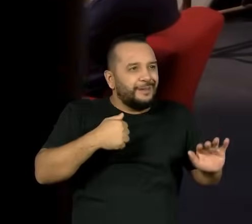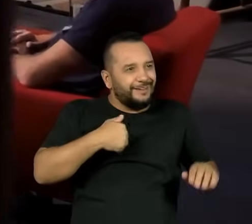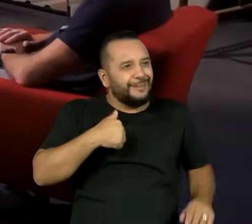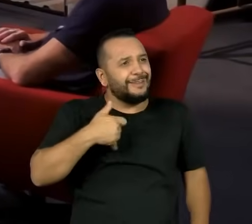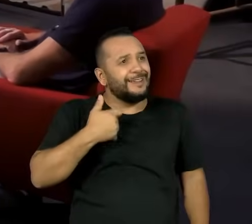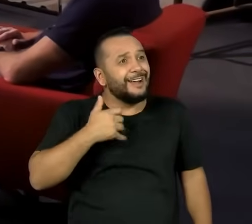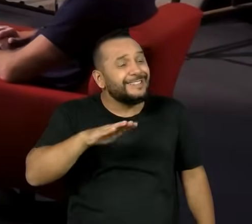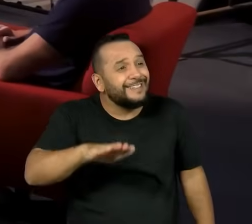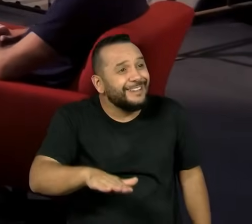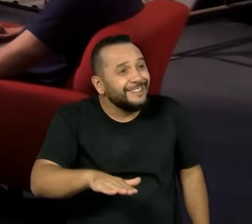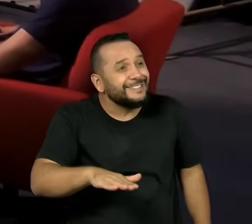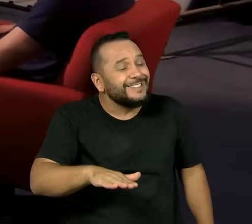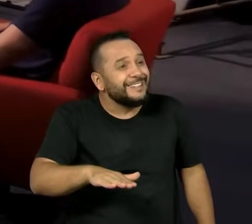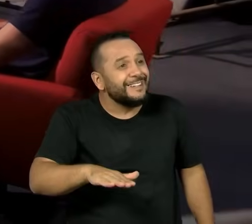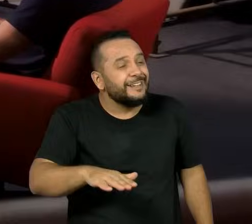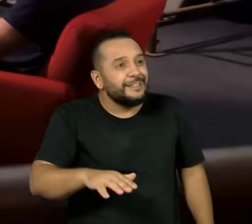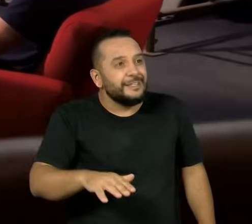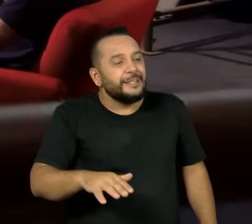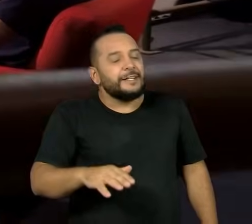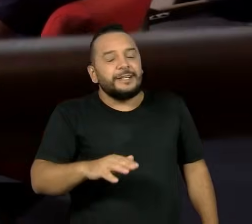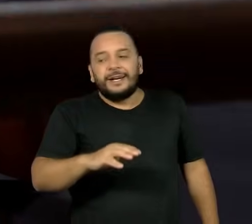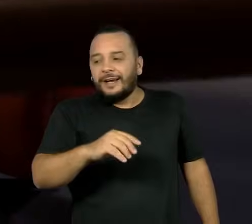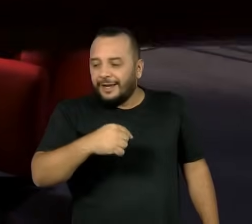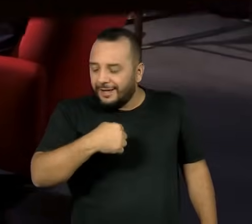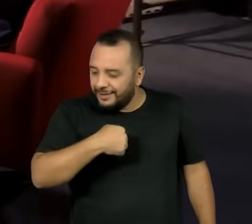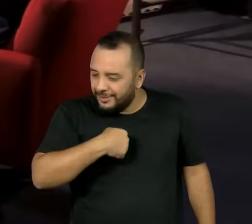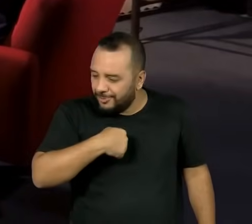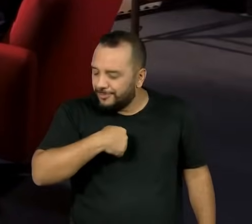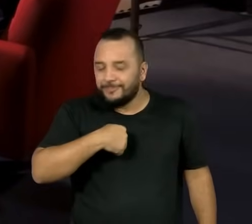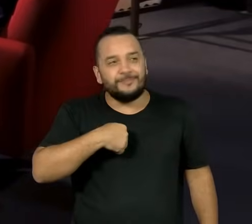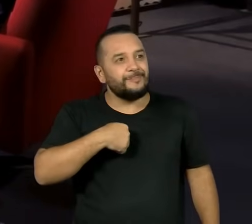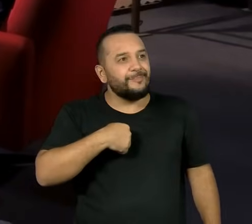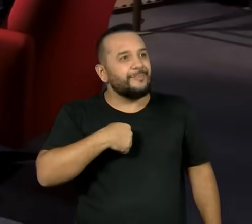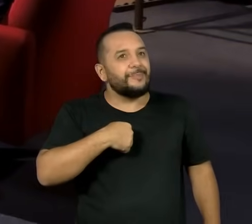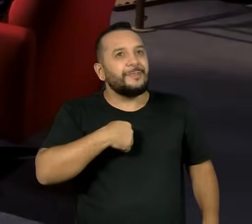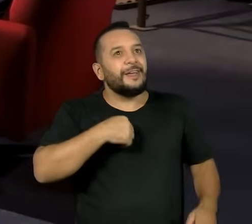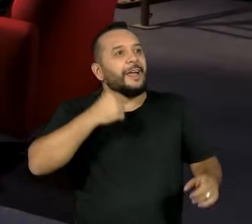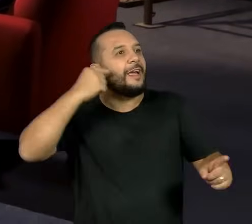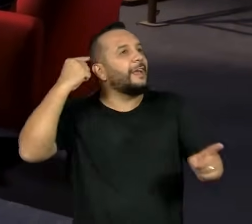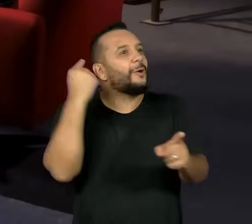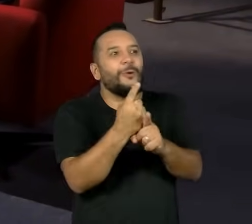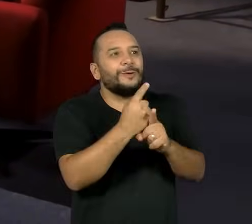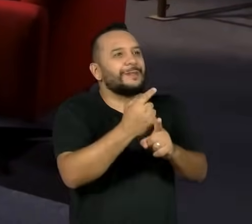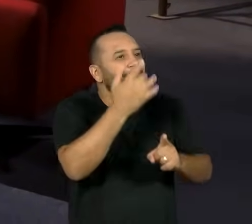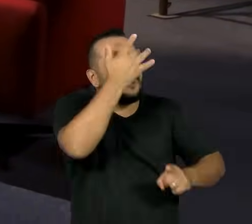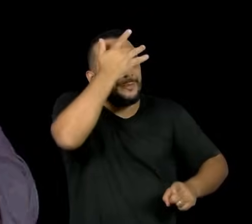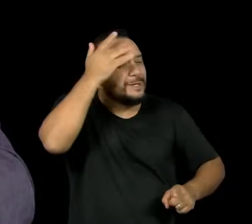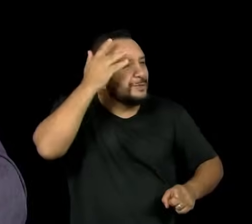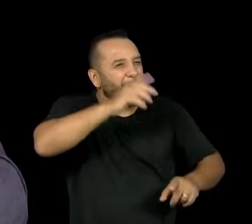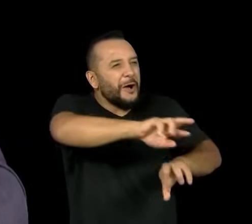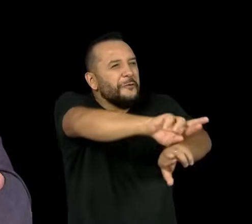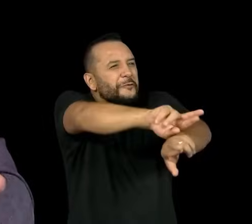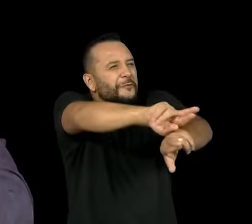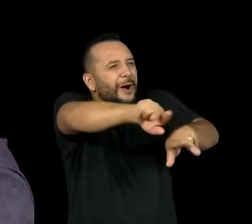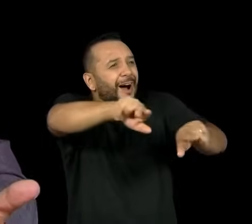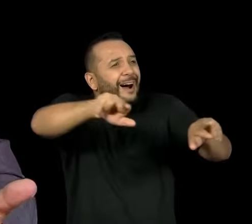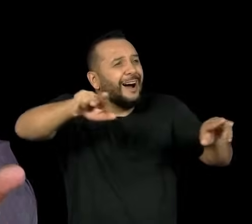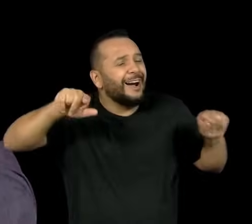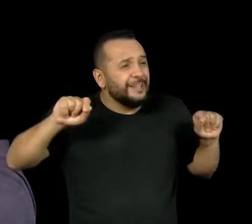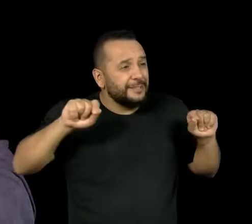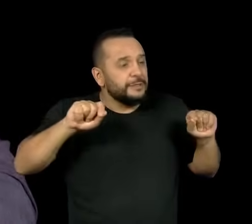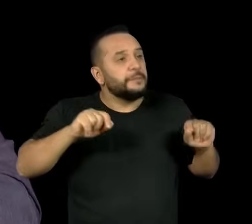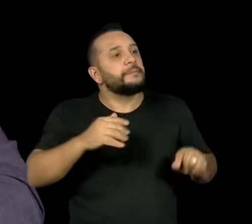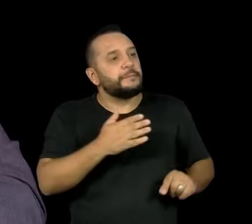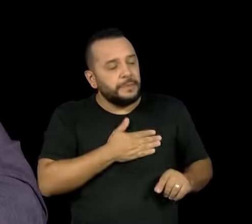criança que ficava olhando lá dentro. E aí encontrei uma galera, assim, todos, inclusive